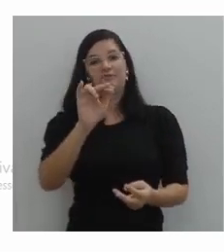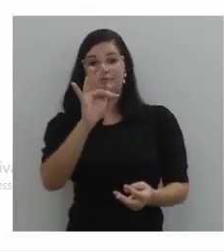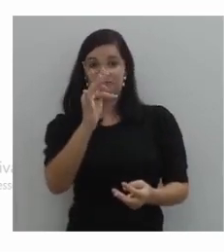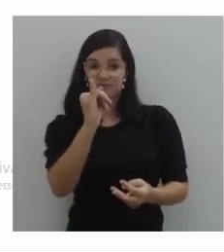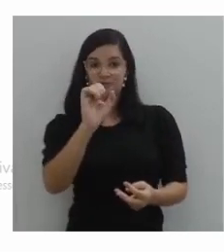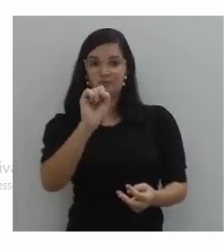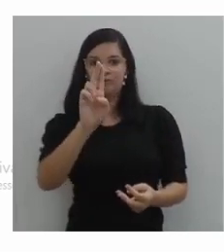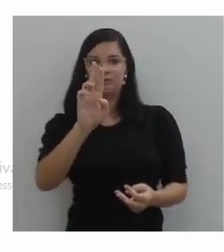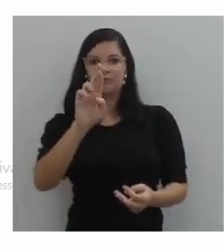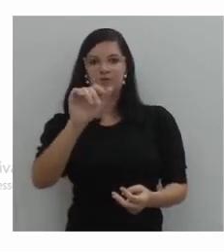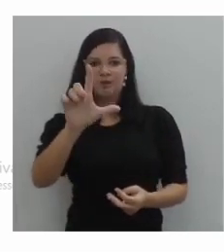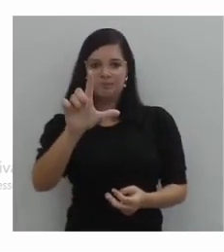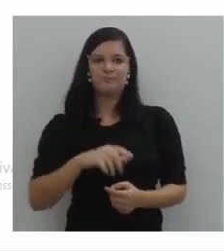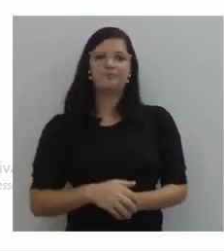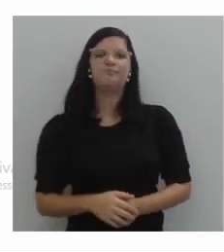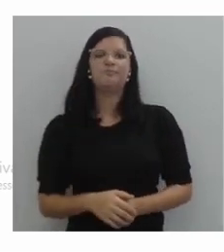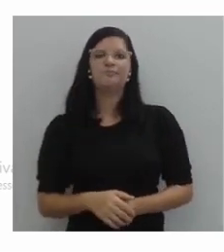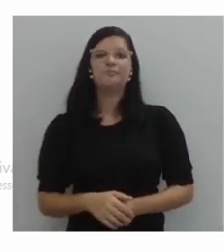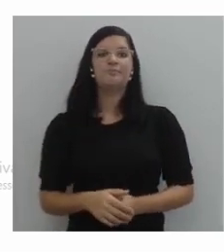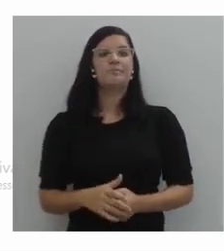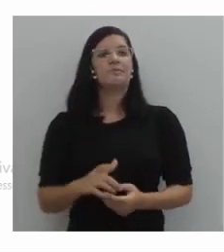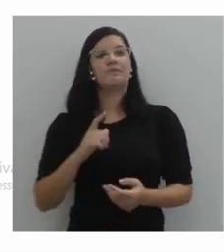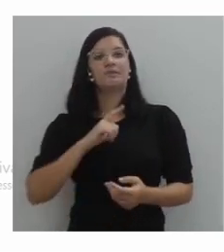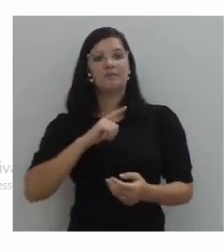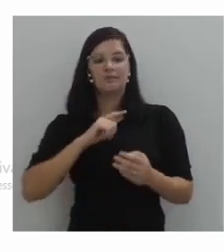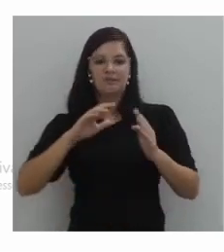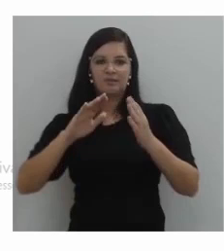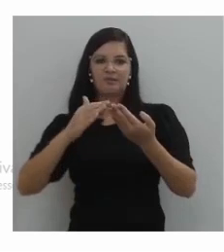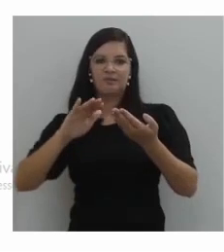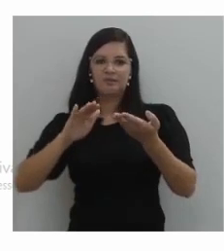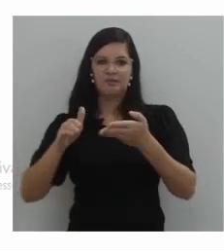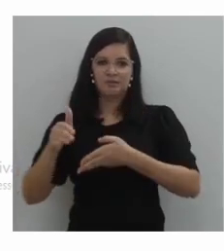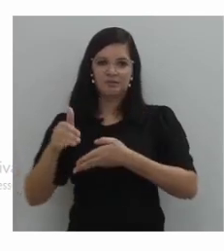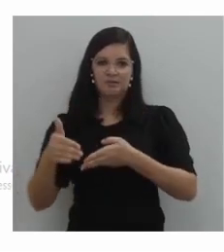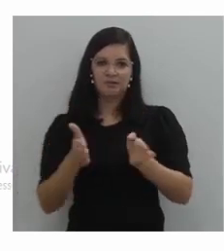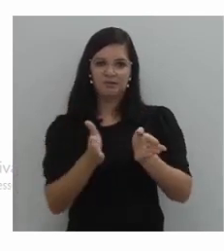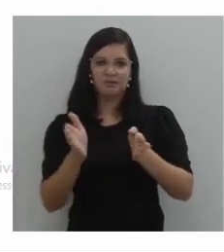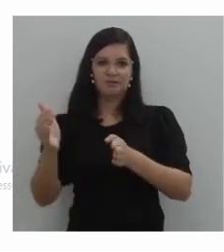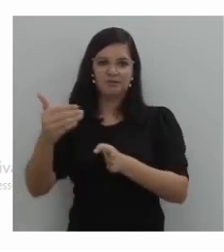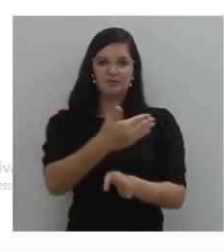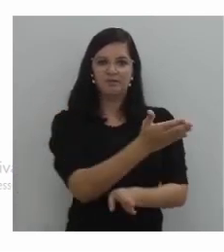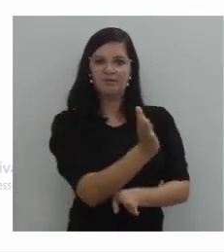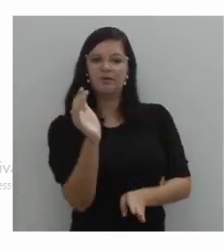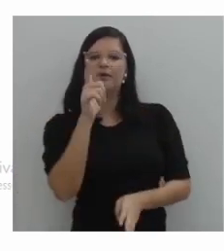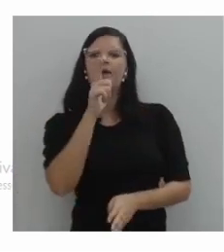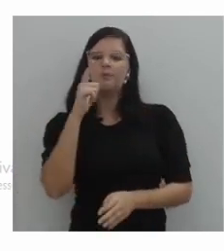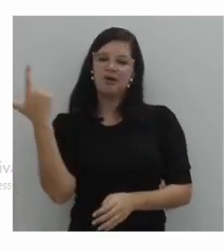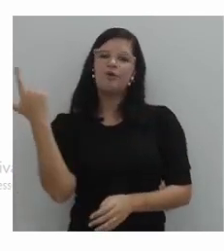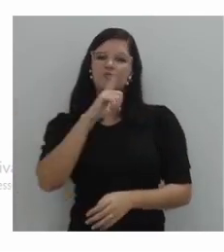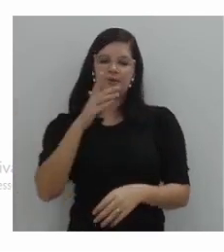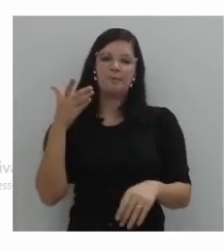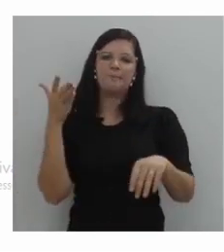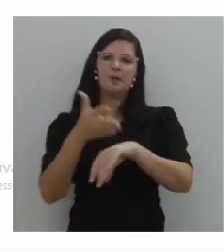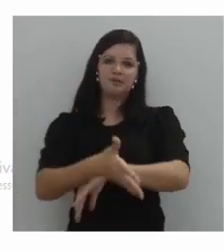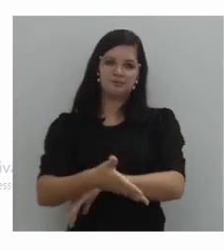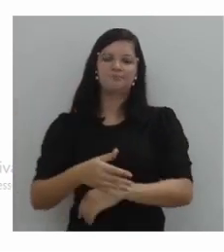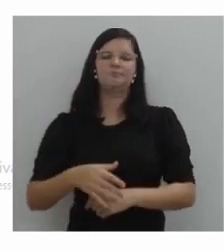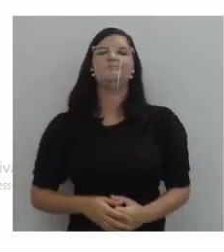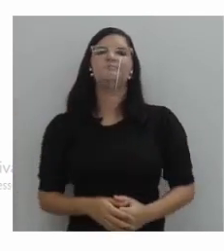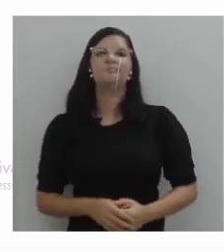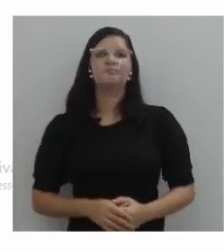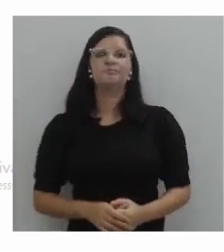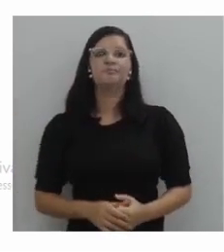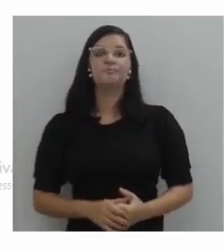fissural, tá? Ou fraturada. Essa fissural ou fraturada é esses labirintos aí que a água consegue passar, consegue